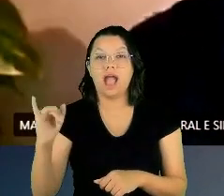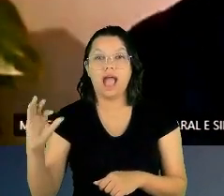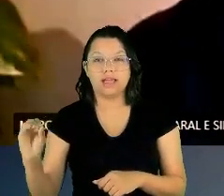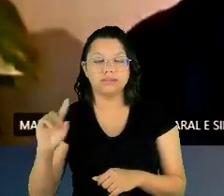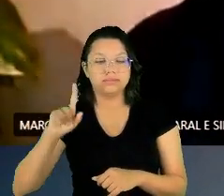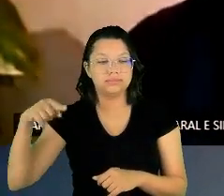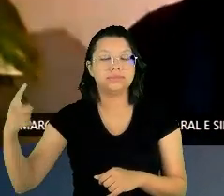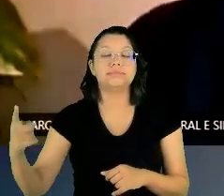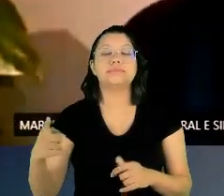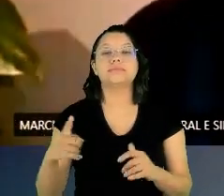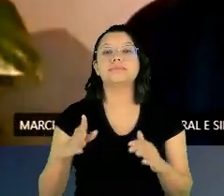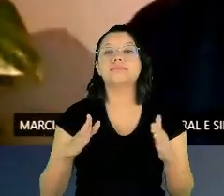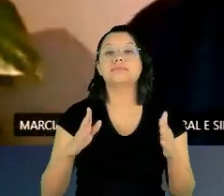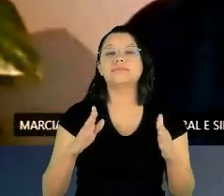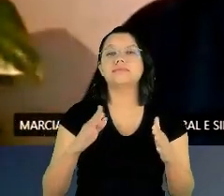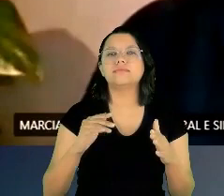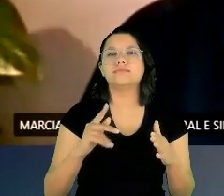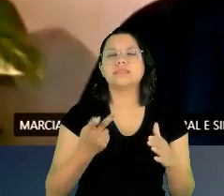direto para o doutor Caio.